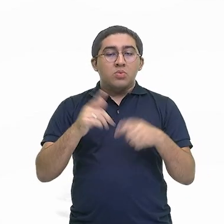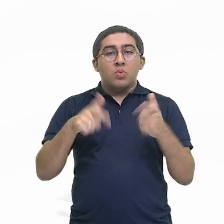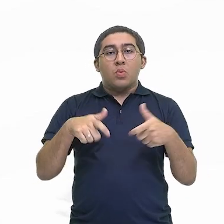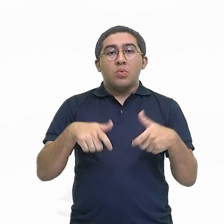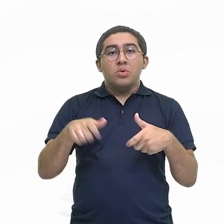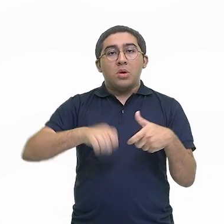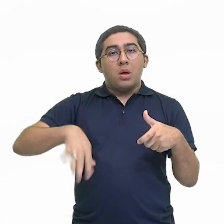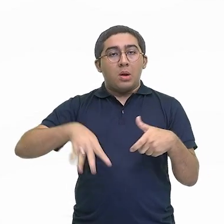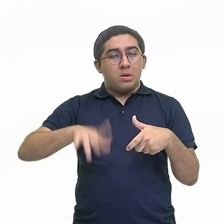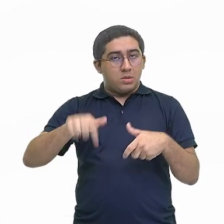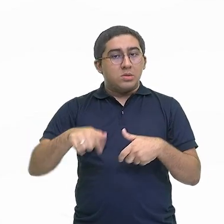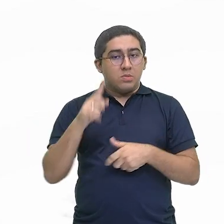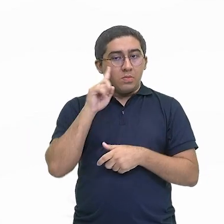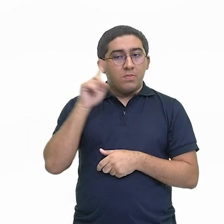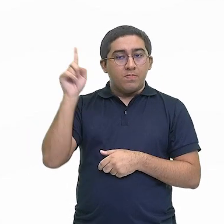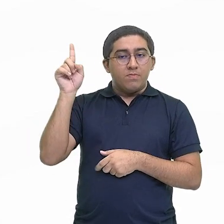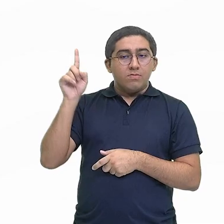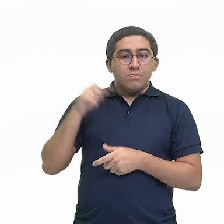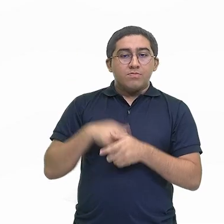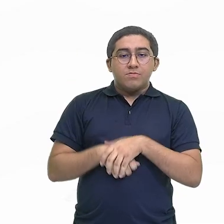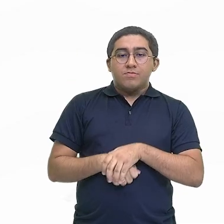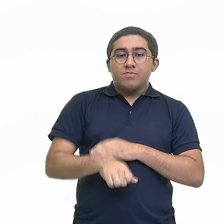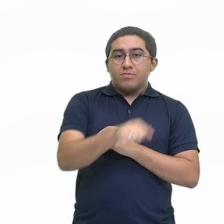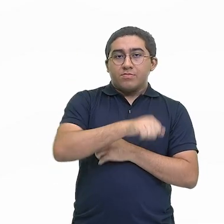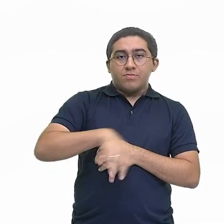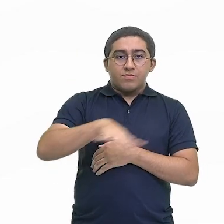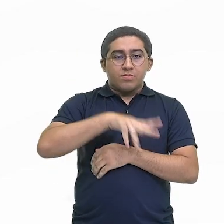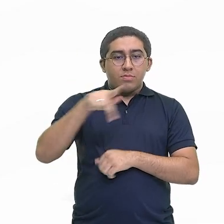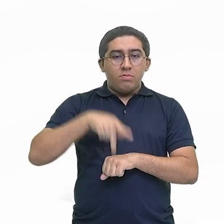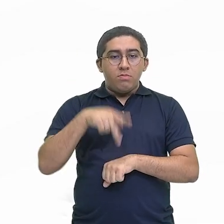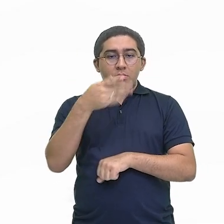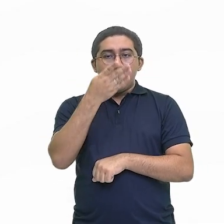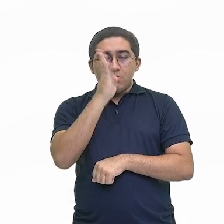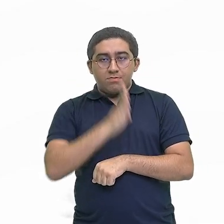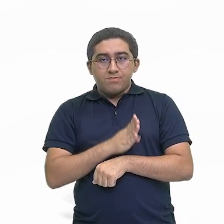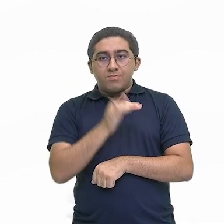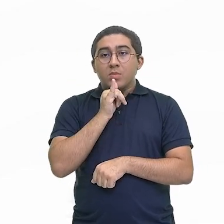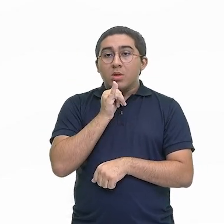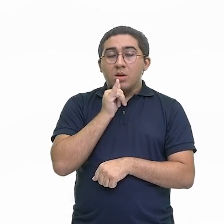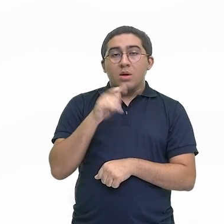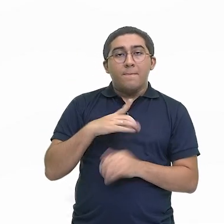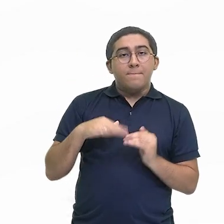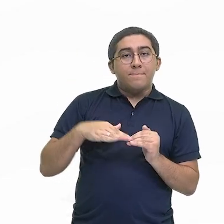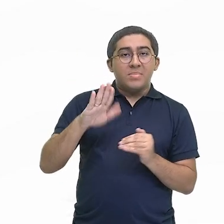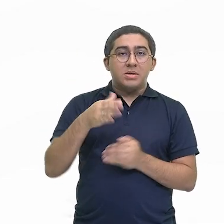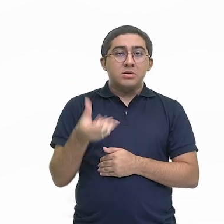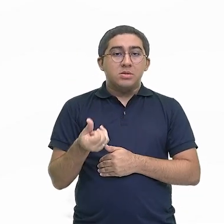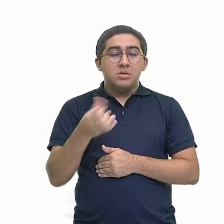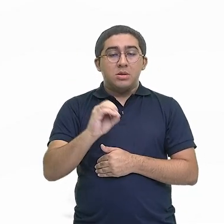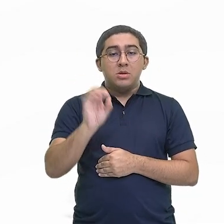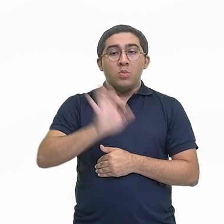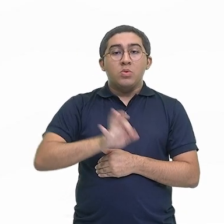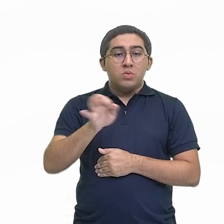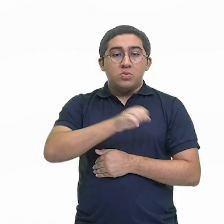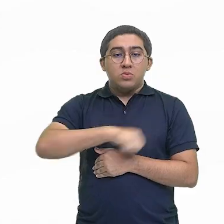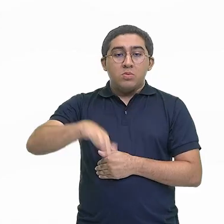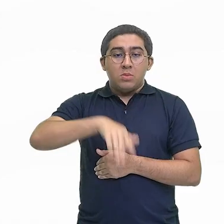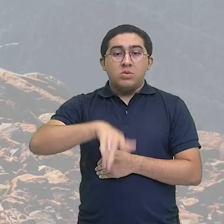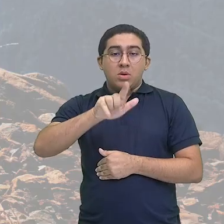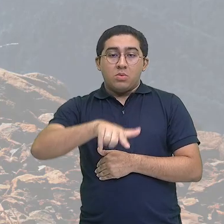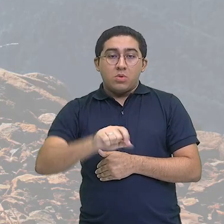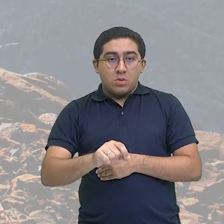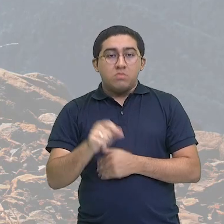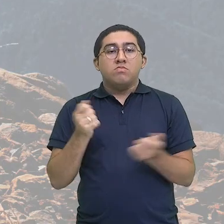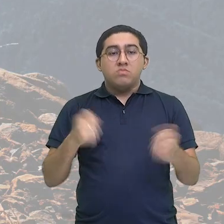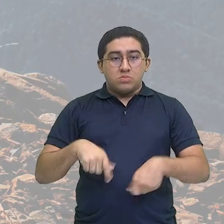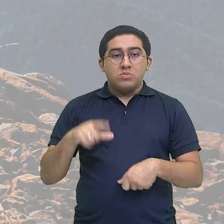de bacias sedimentares. O território brasileiro, por exemplo, tem mais de 60% do seu território, né, com a